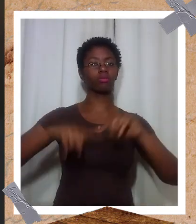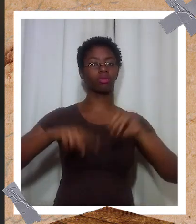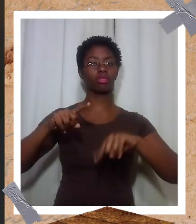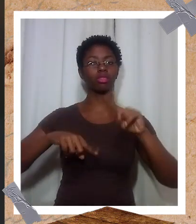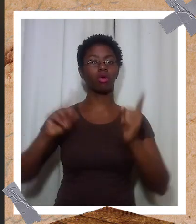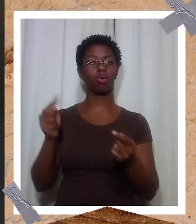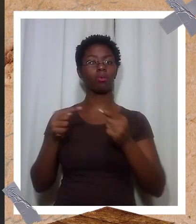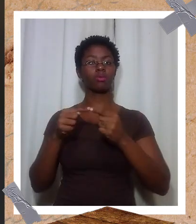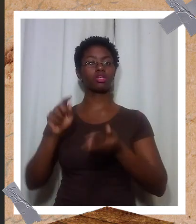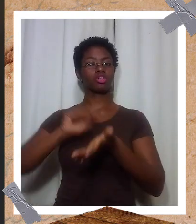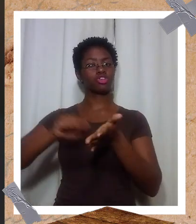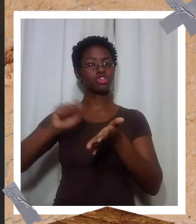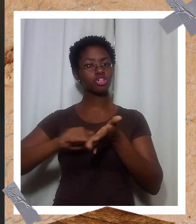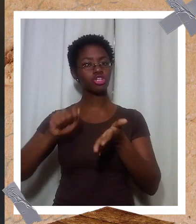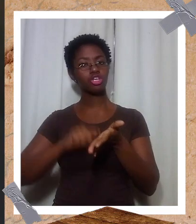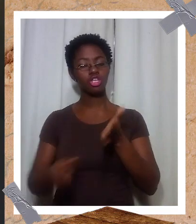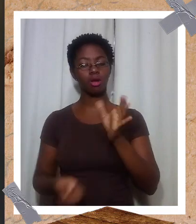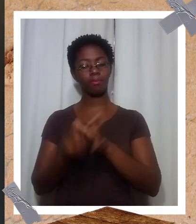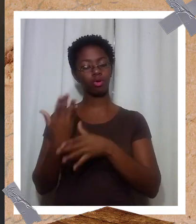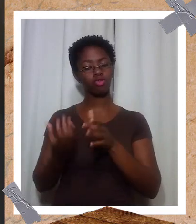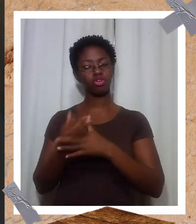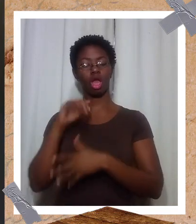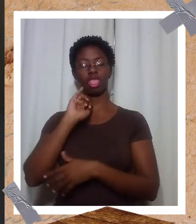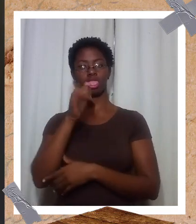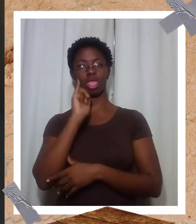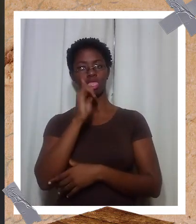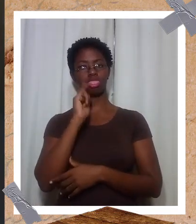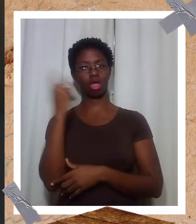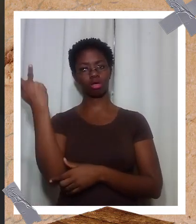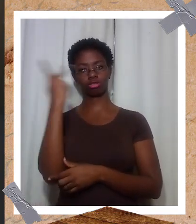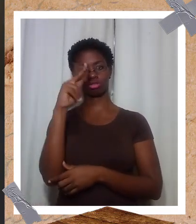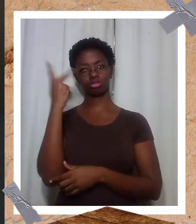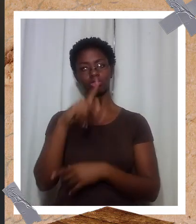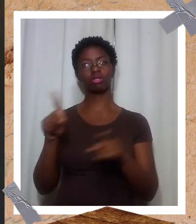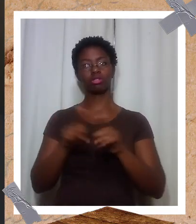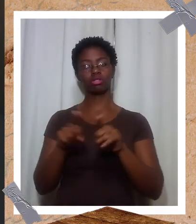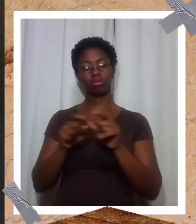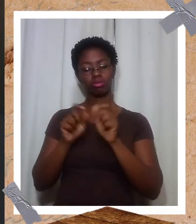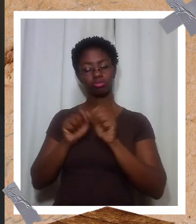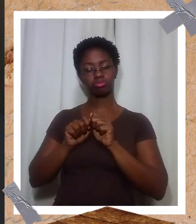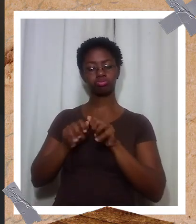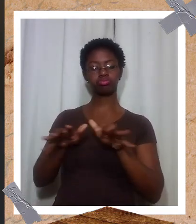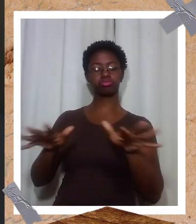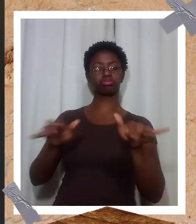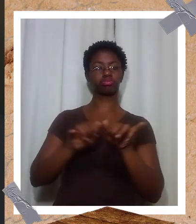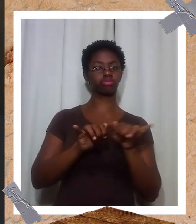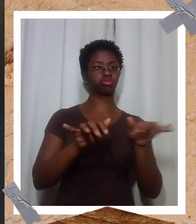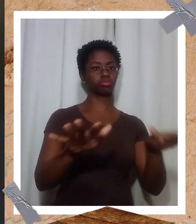à produção, à narração de histórias, à publicação.